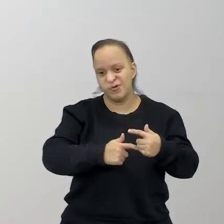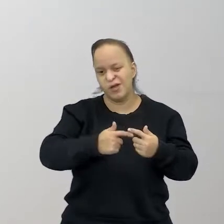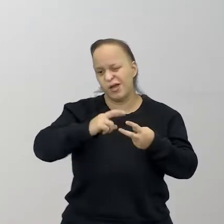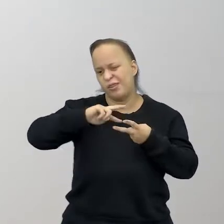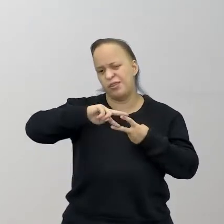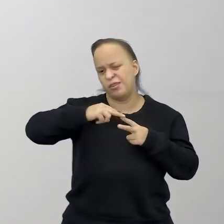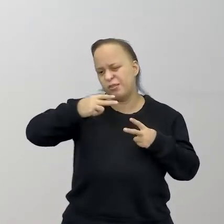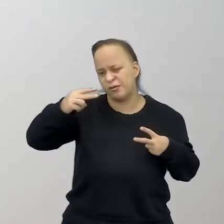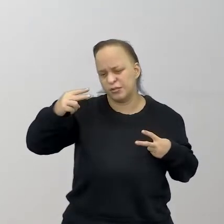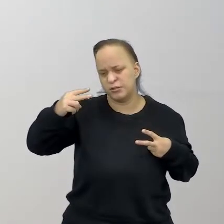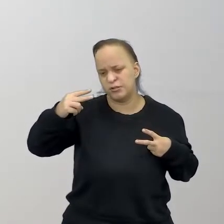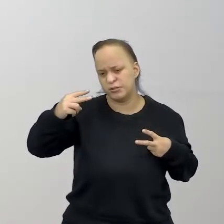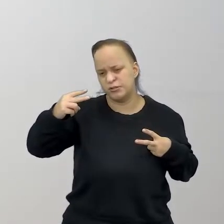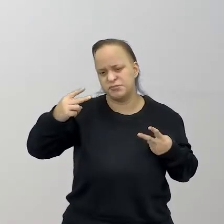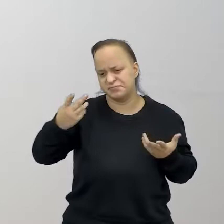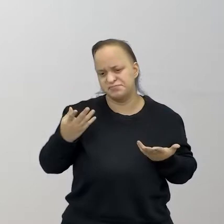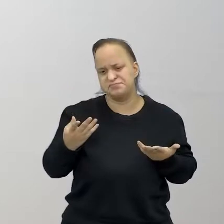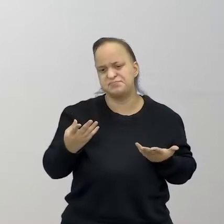tal.